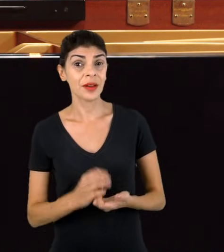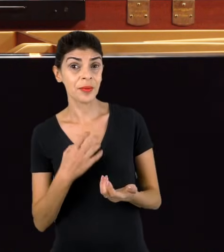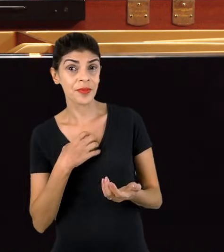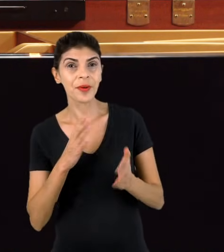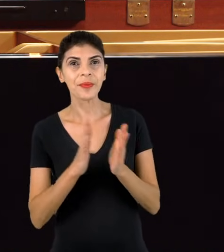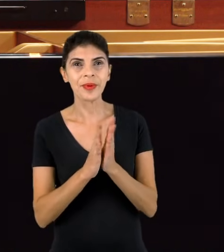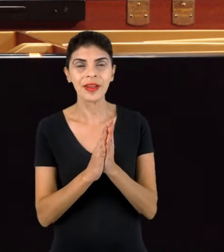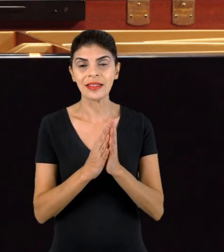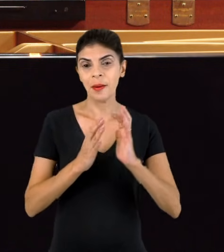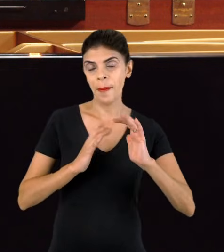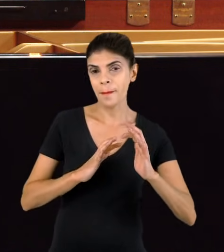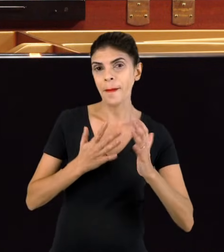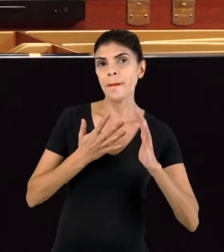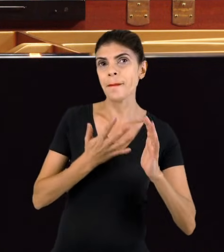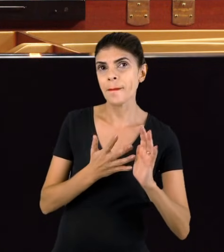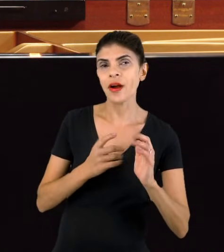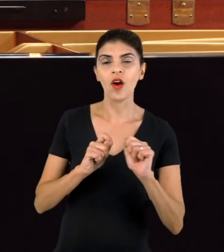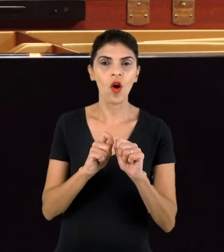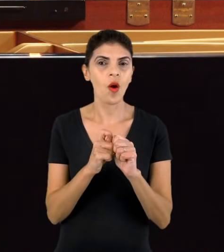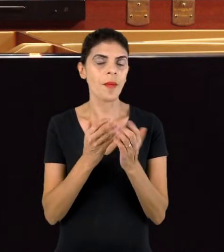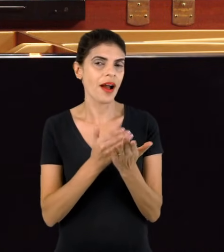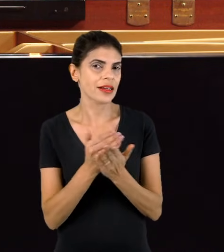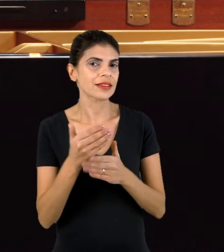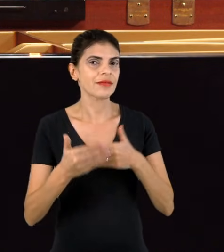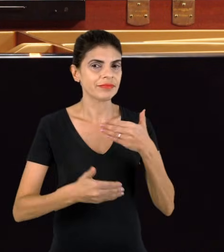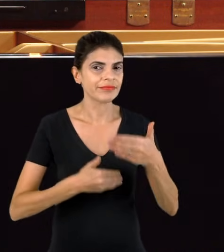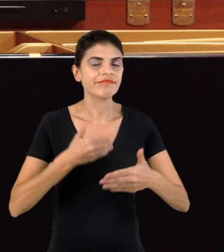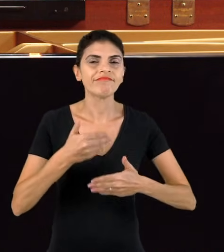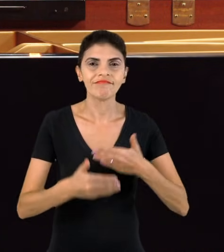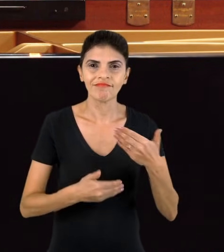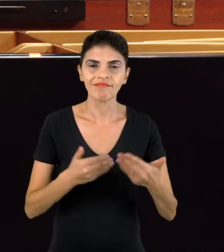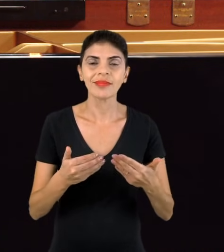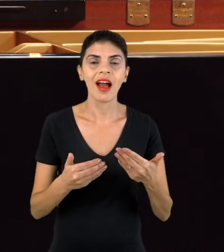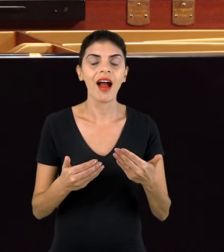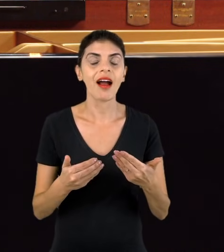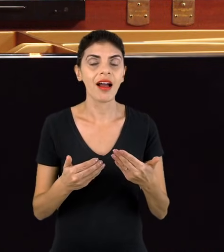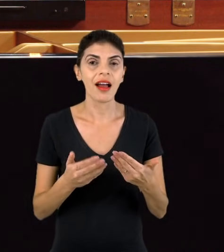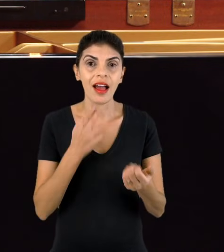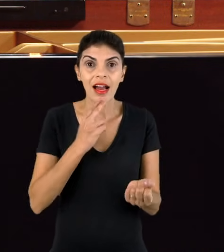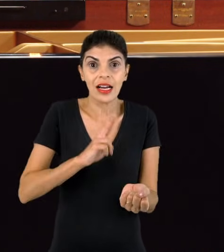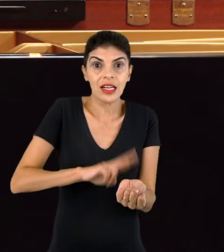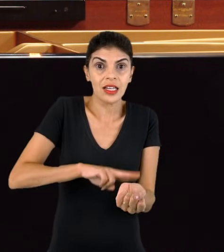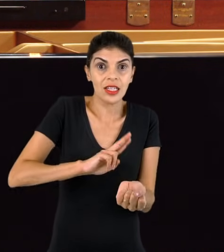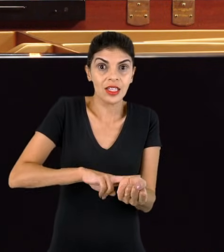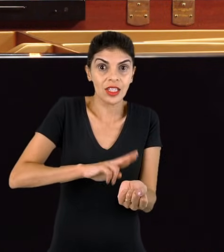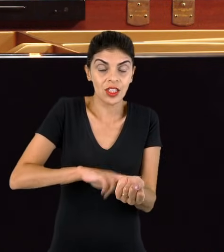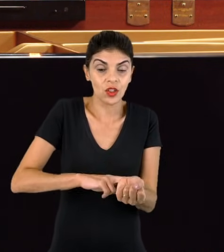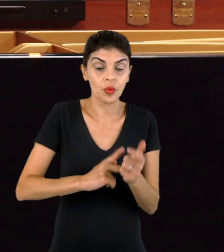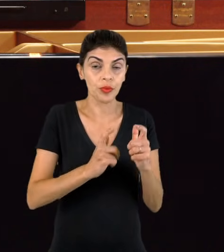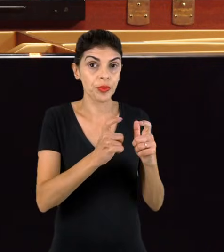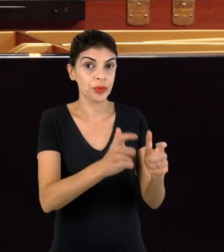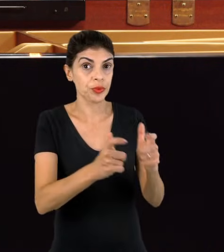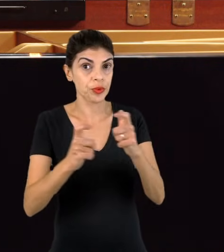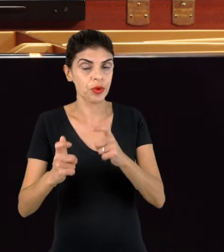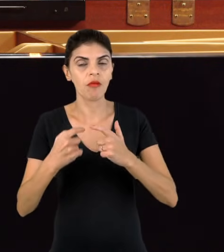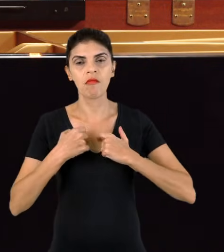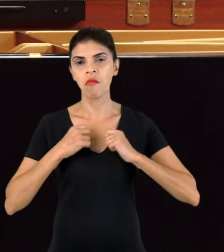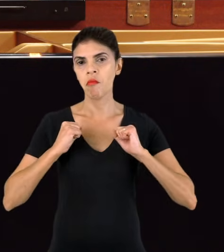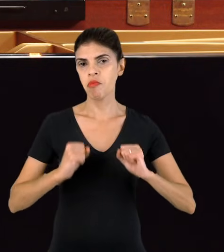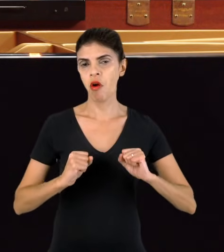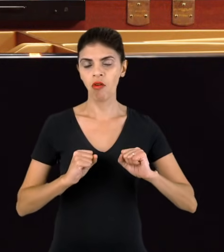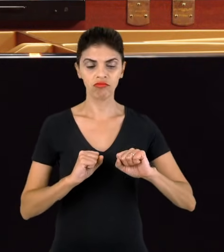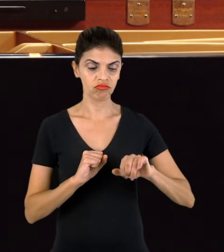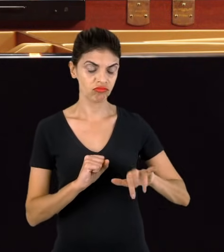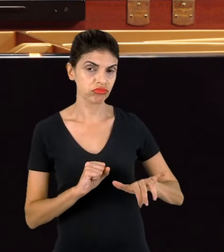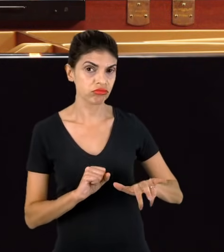Pegar essa coisa do tamborim do samba de partido alto e começar a trabalhar essa coisa, dando atenção a um ritmo em um outro lugar. Então eu posso tocar